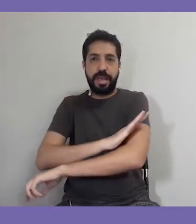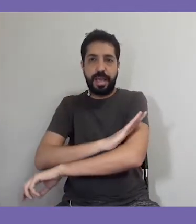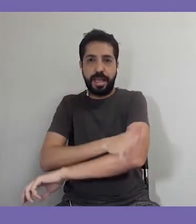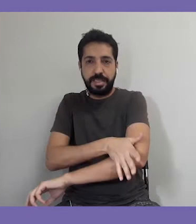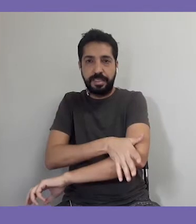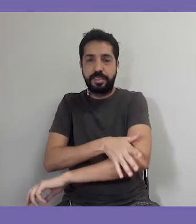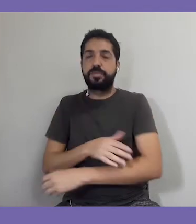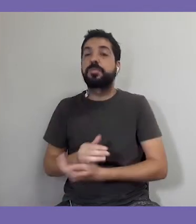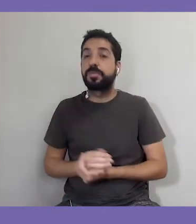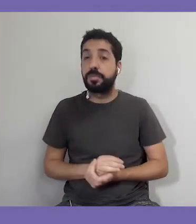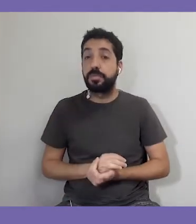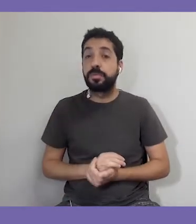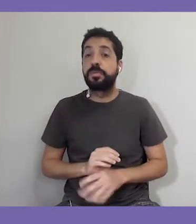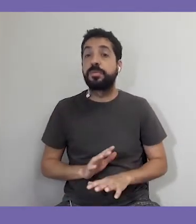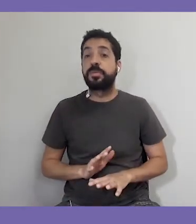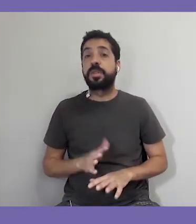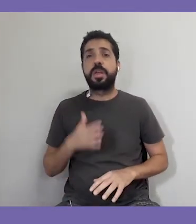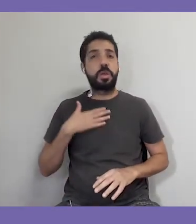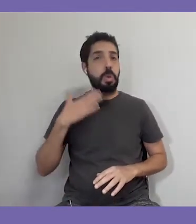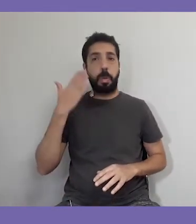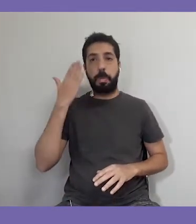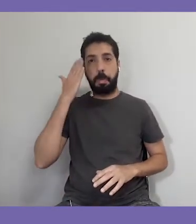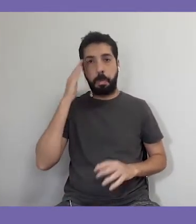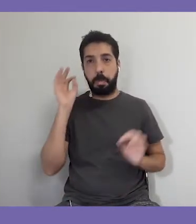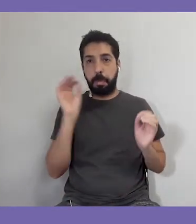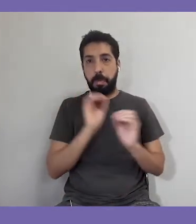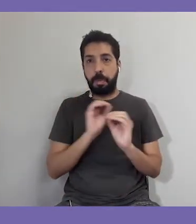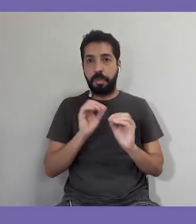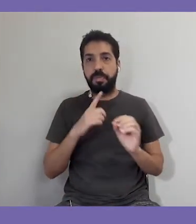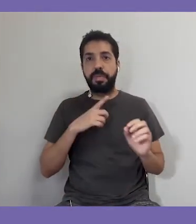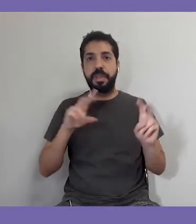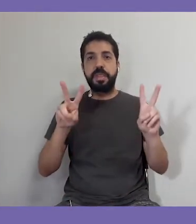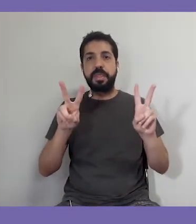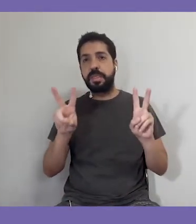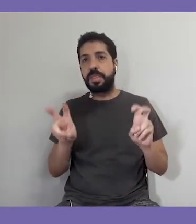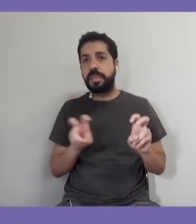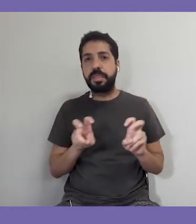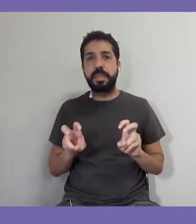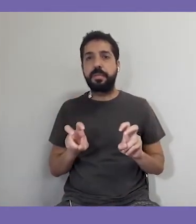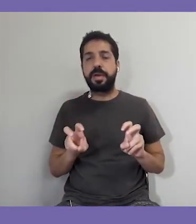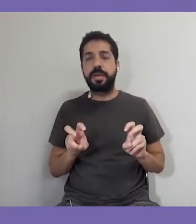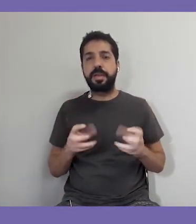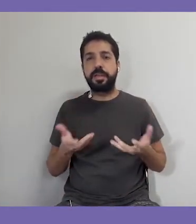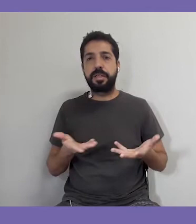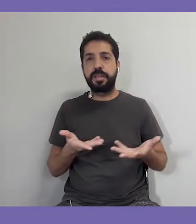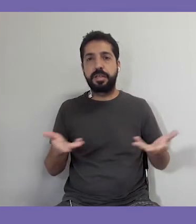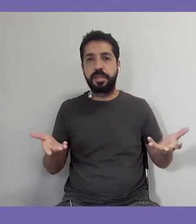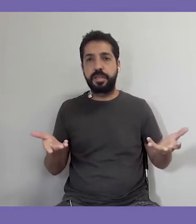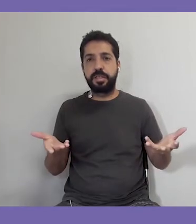pensando nisso, eu nem sabia que iria existir essa temática